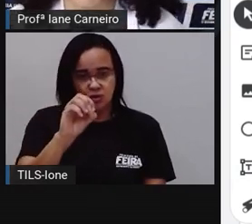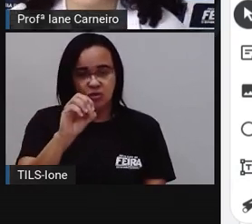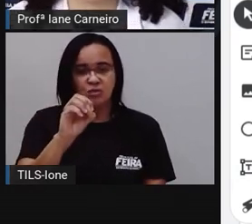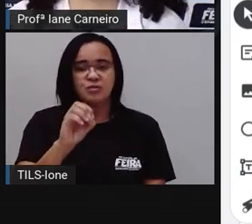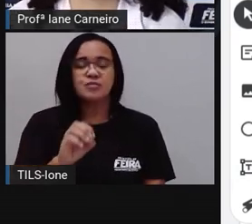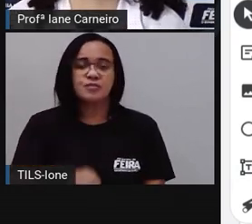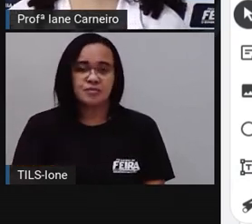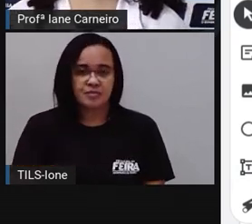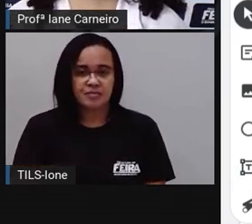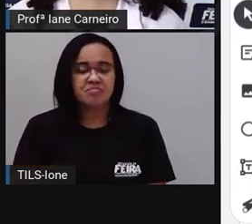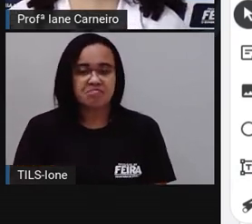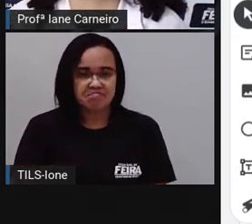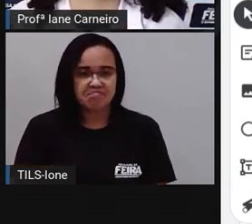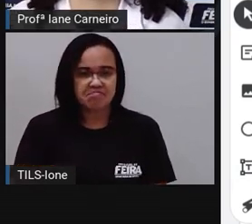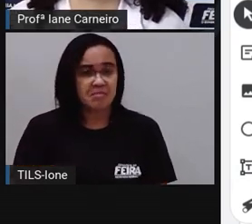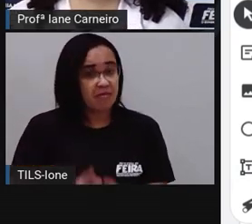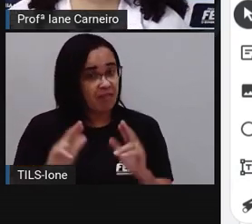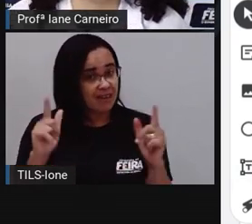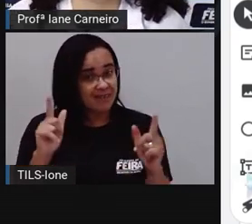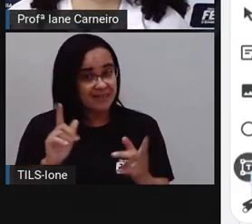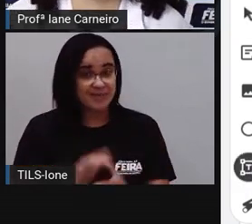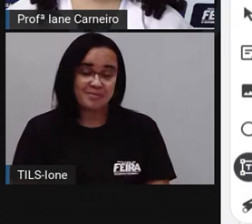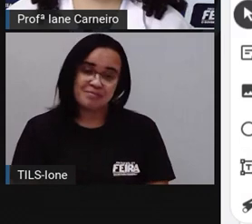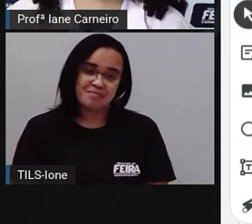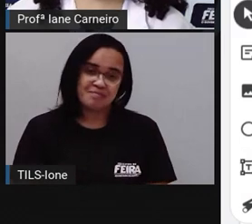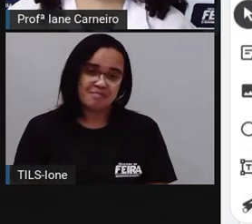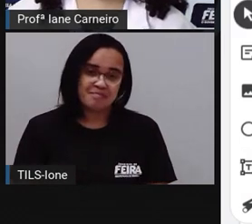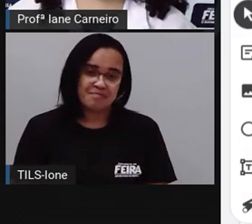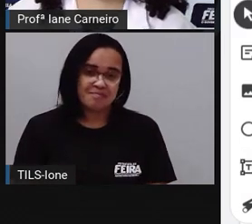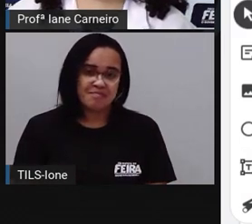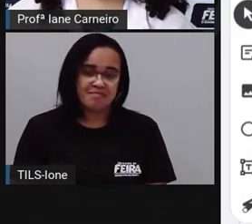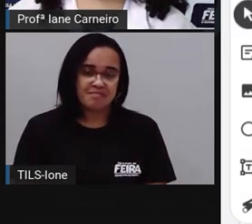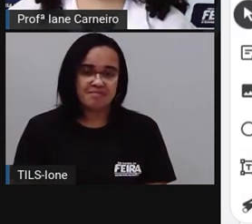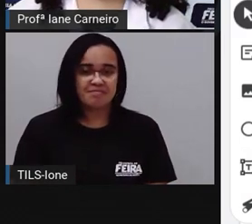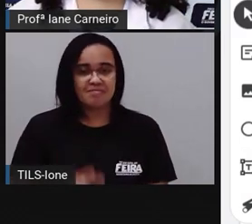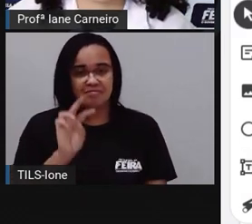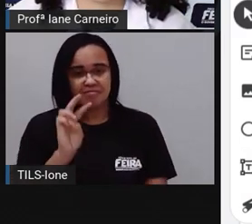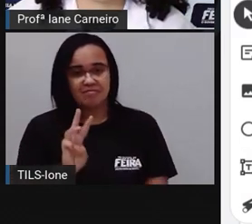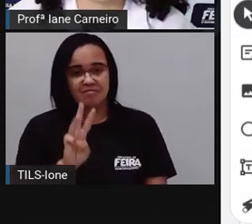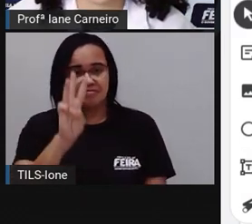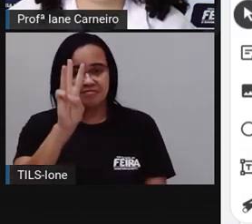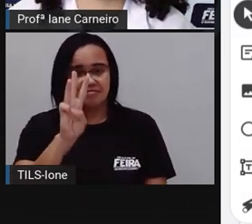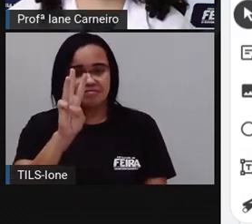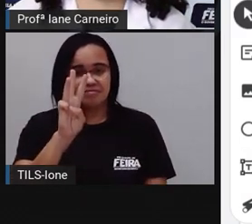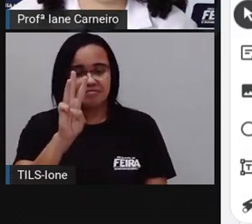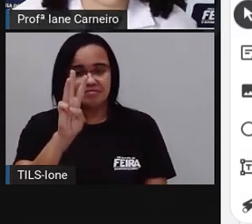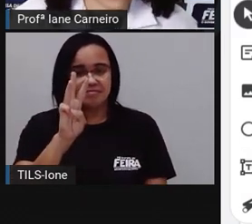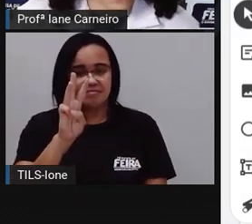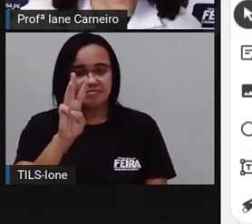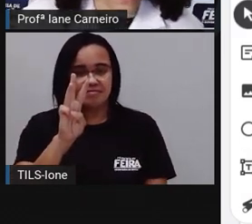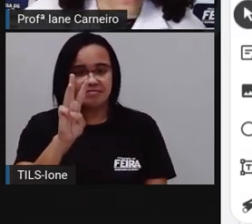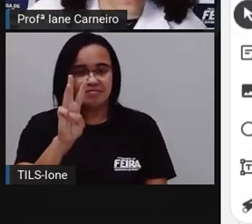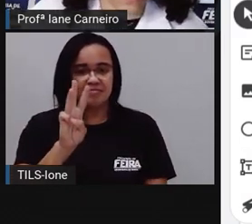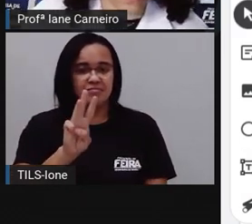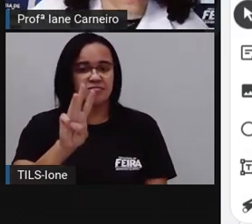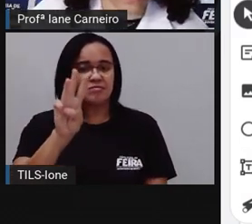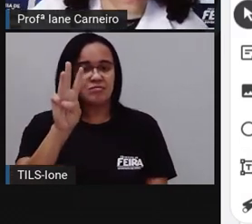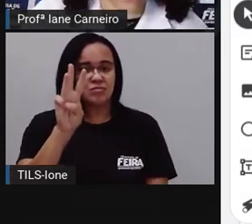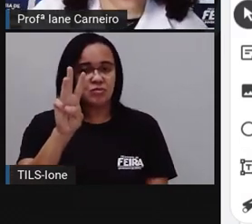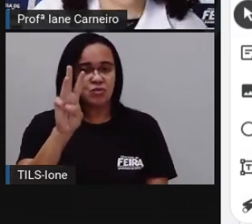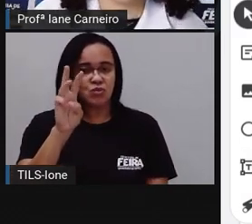Nunca conheci esse nome, chimango. Vou escrever aqui o nome que ela deu pro bichinho lá, ó, o wombat.